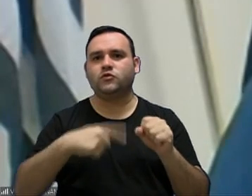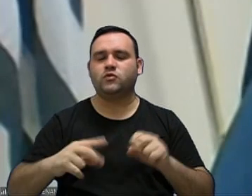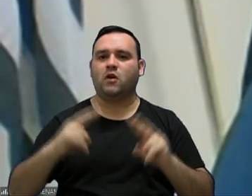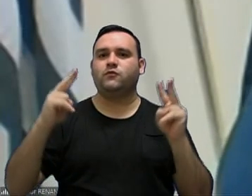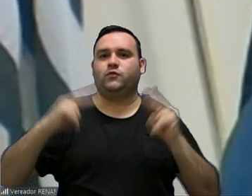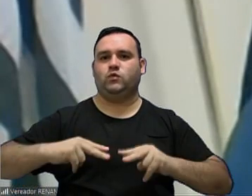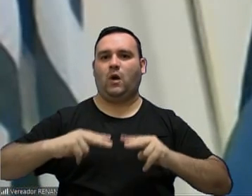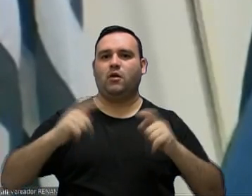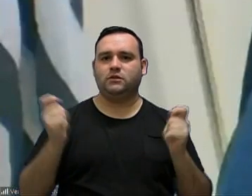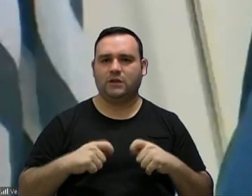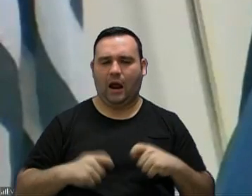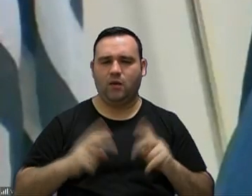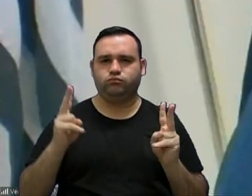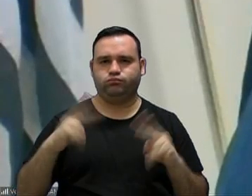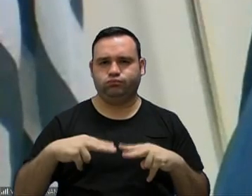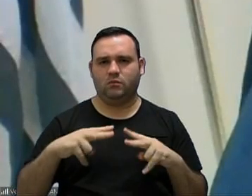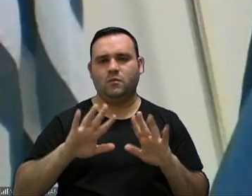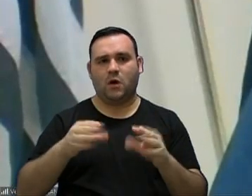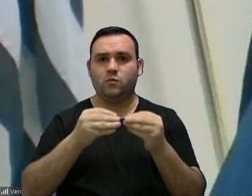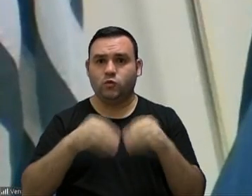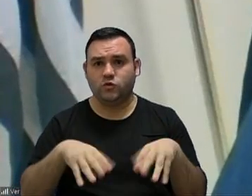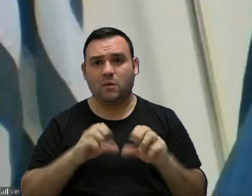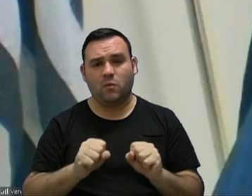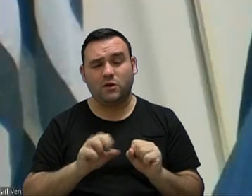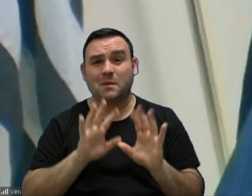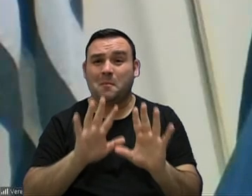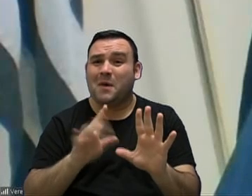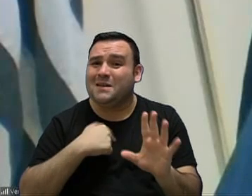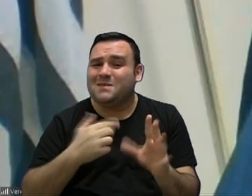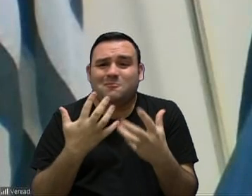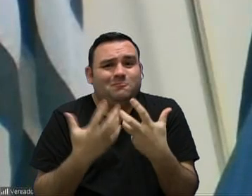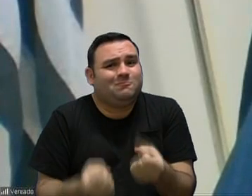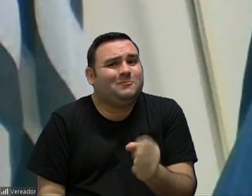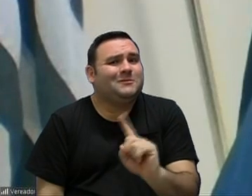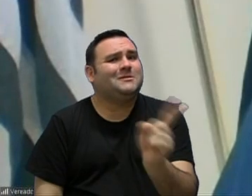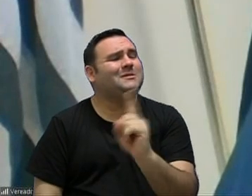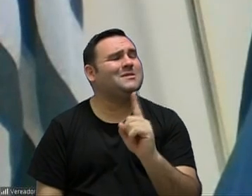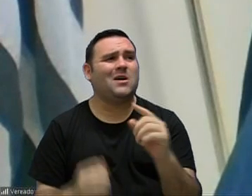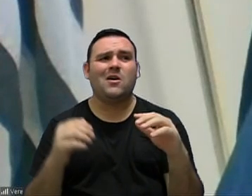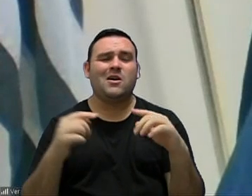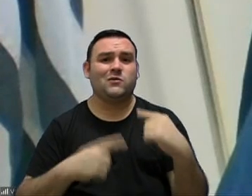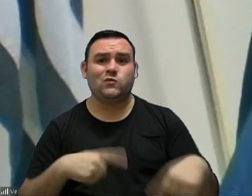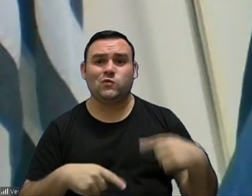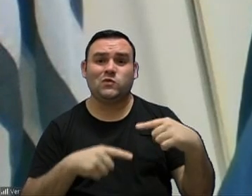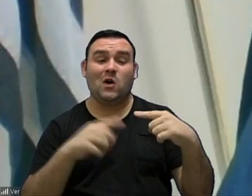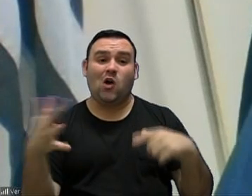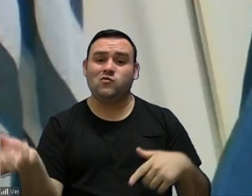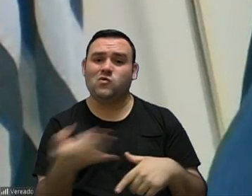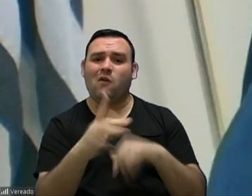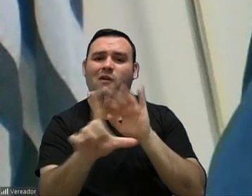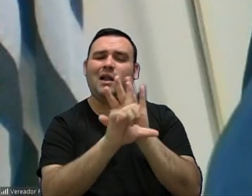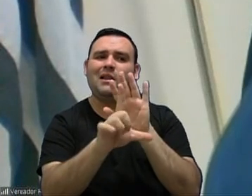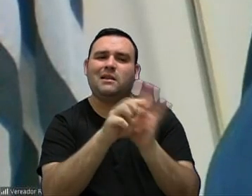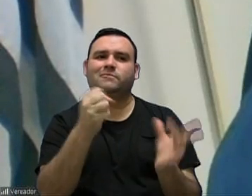fazer virtualmente, ainda que sejam prejudicados. Mas eu me recuso, presidente, a debater uma reforma da